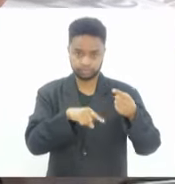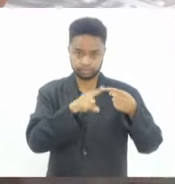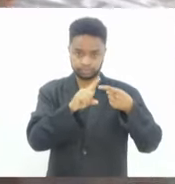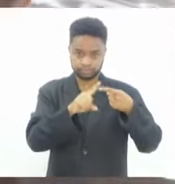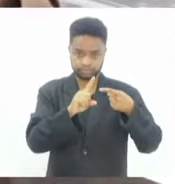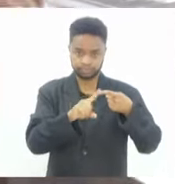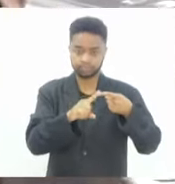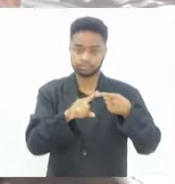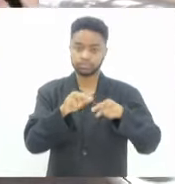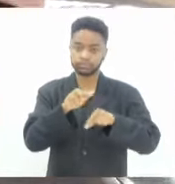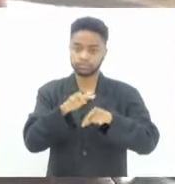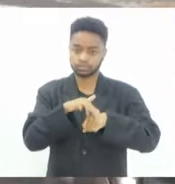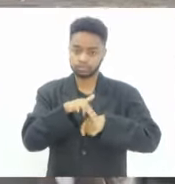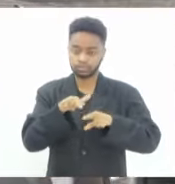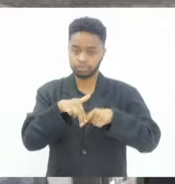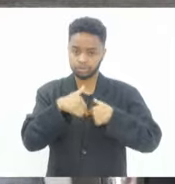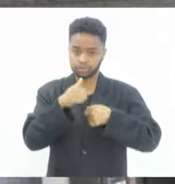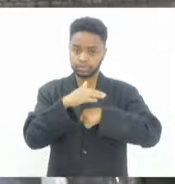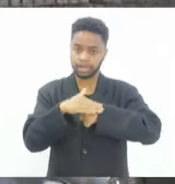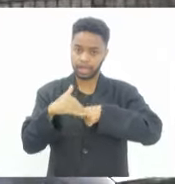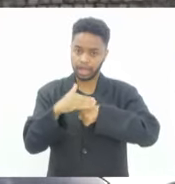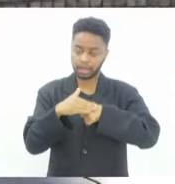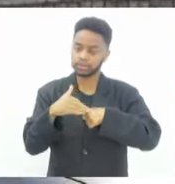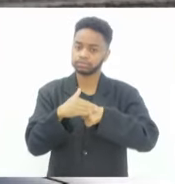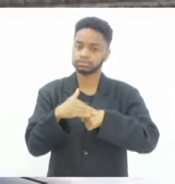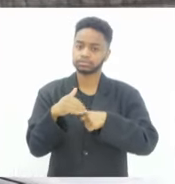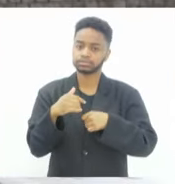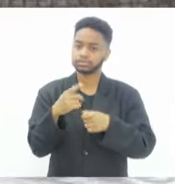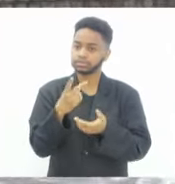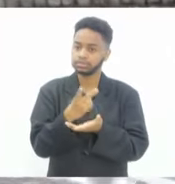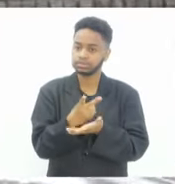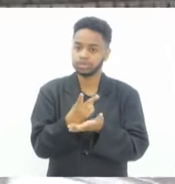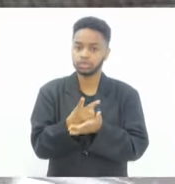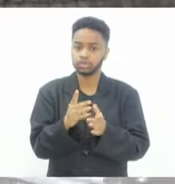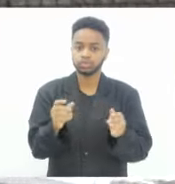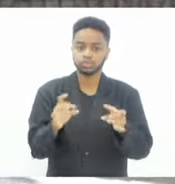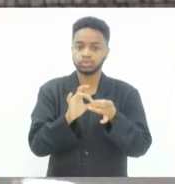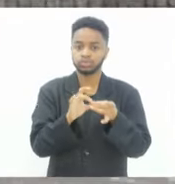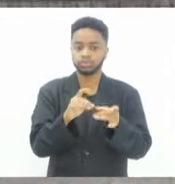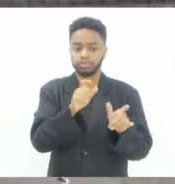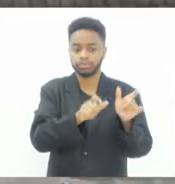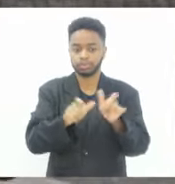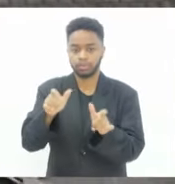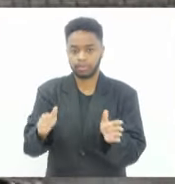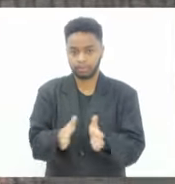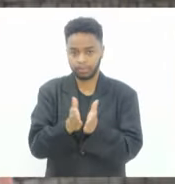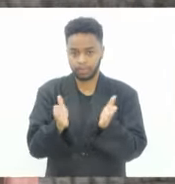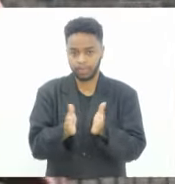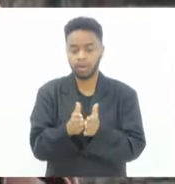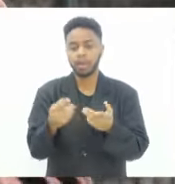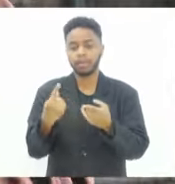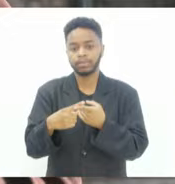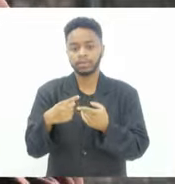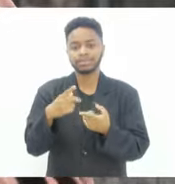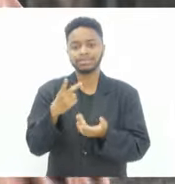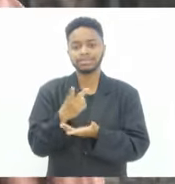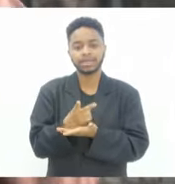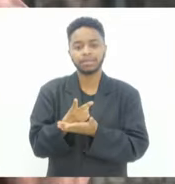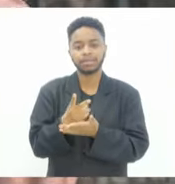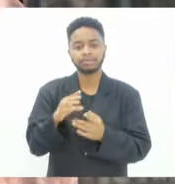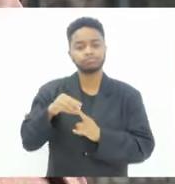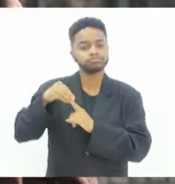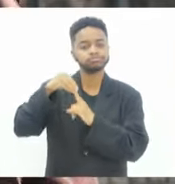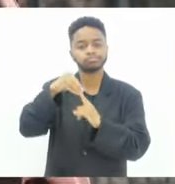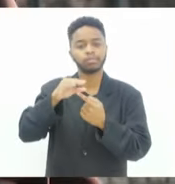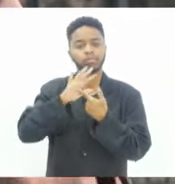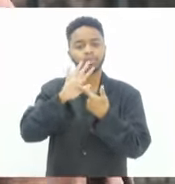o carinho incondicional que Santo Antônio tinha para com os pobres. Ele sempre se destacou por essa solidariedade e